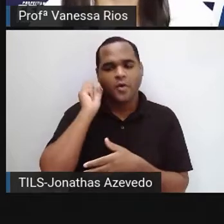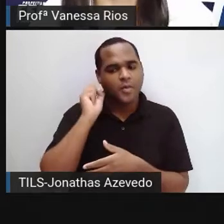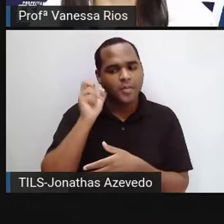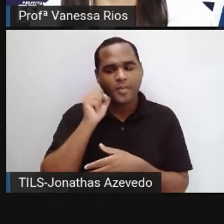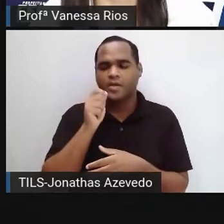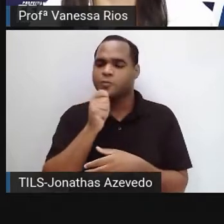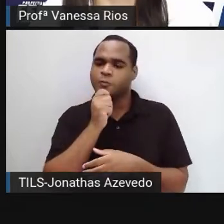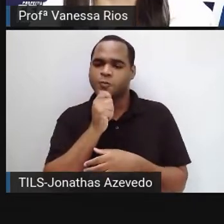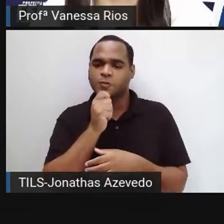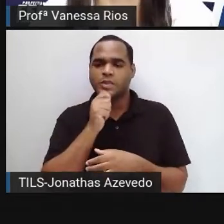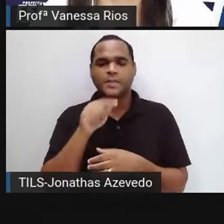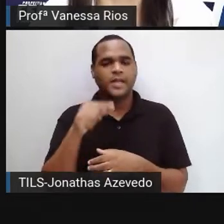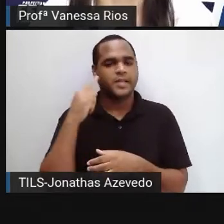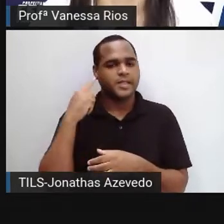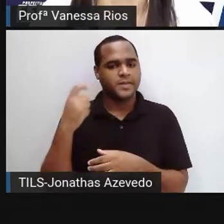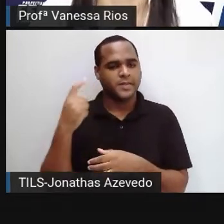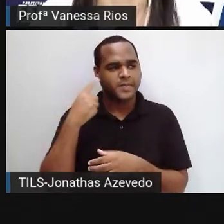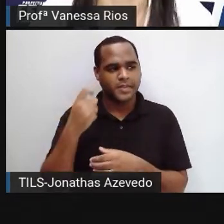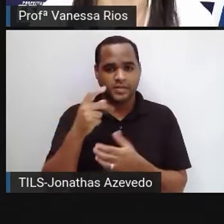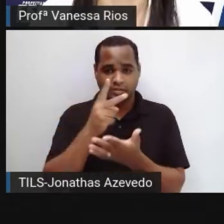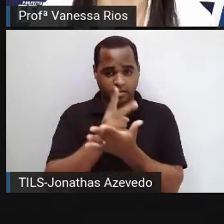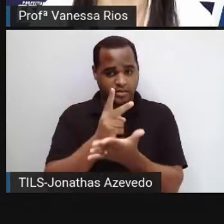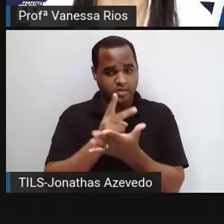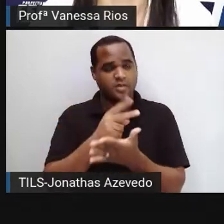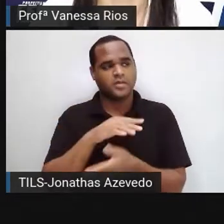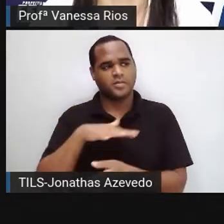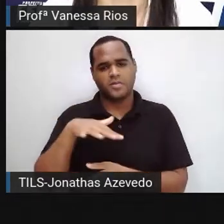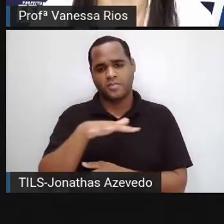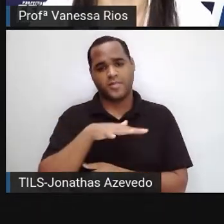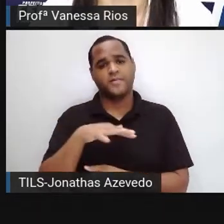lá produzindo barulho porque tem um movimento.